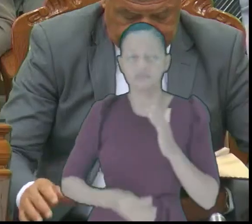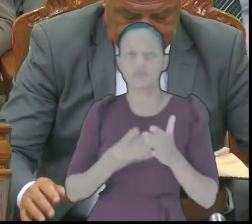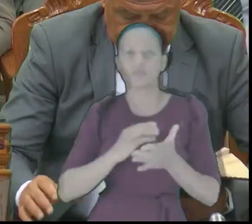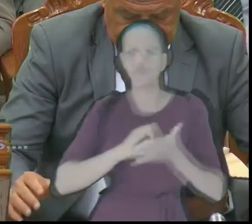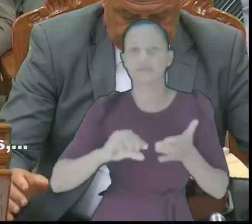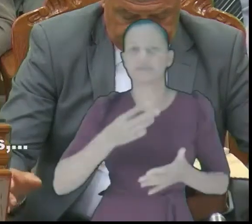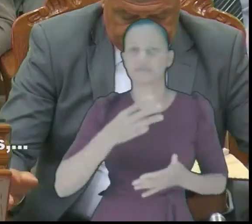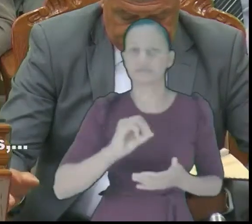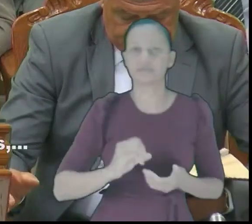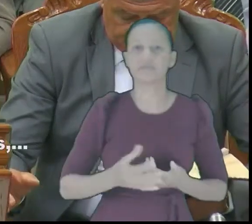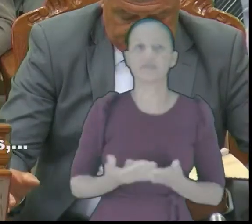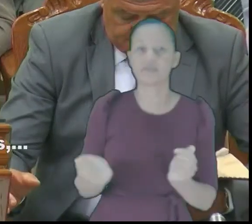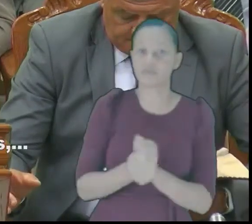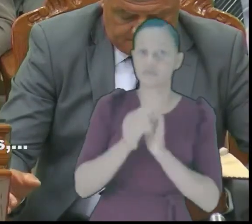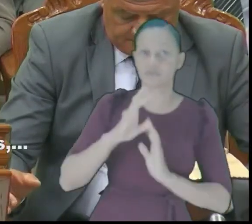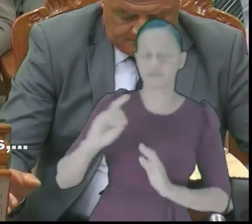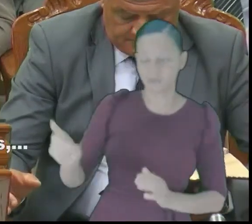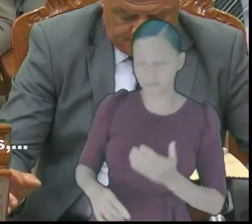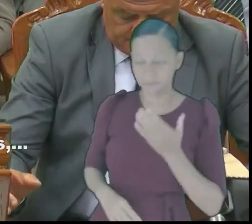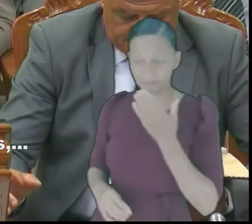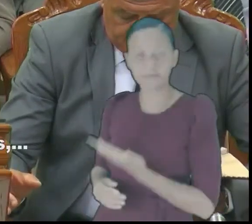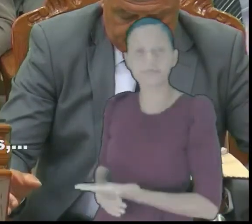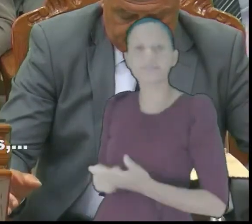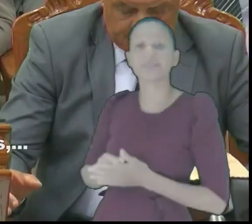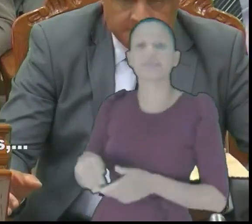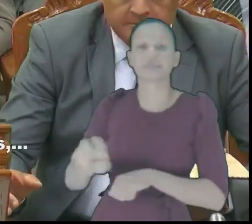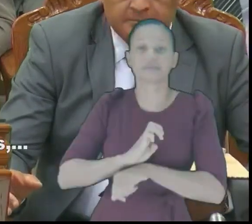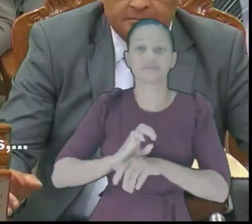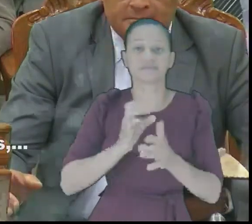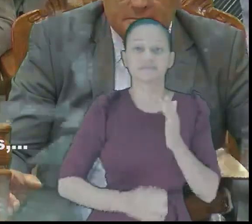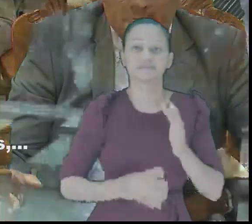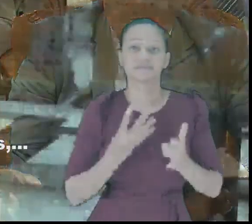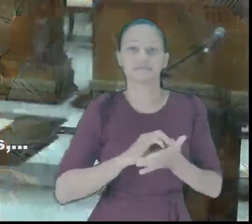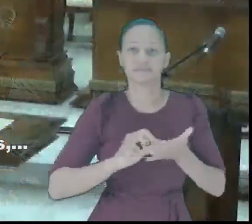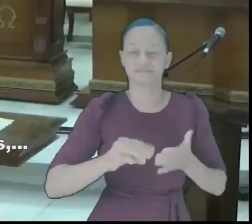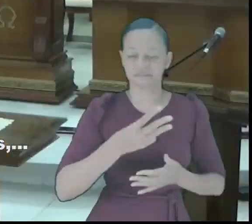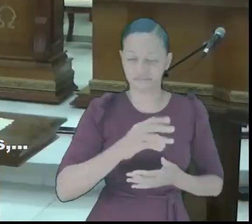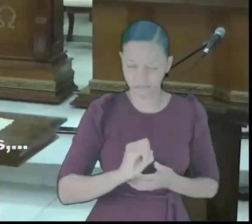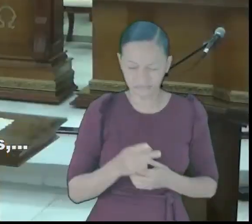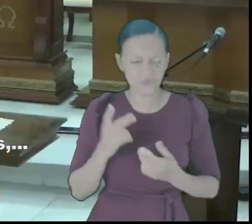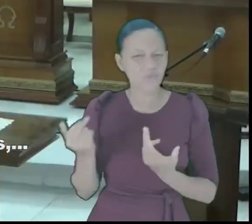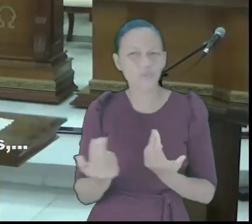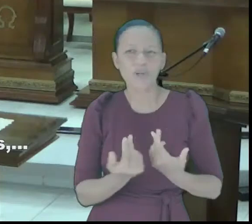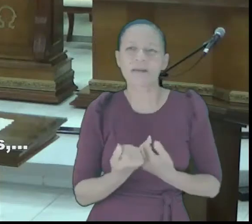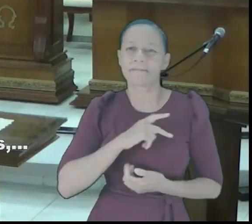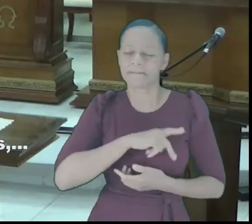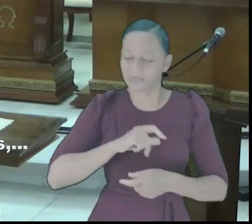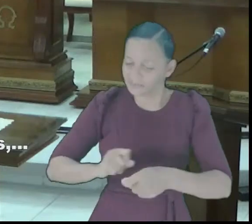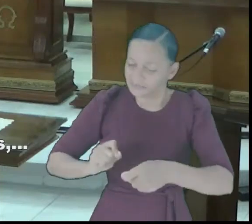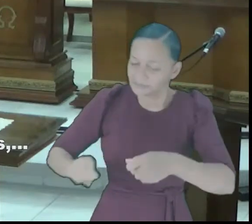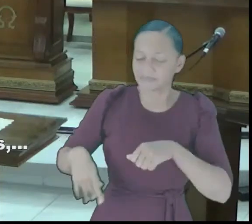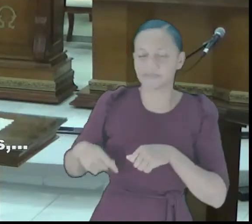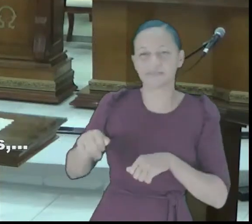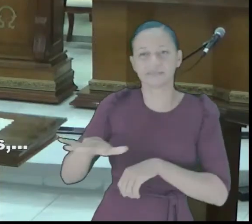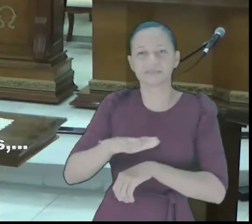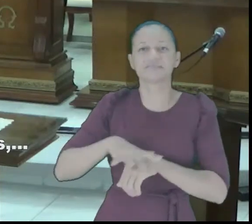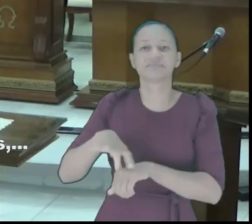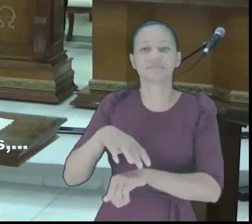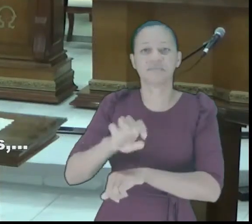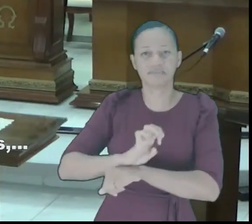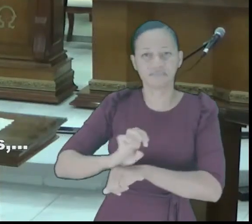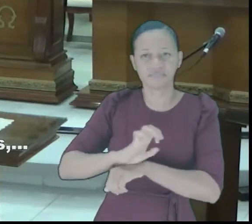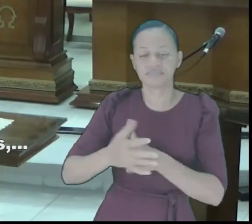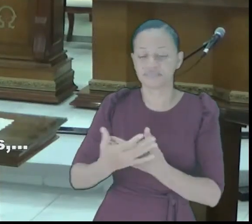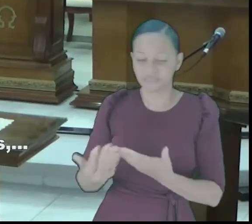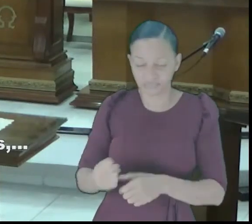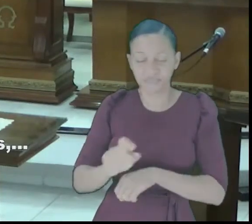Glória a Deus. Olha aí, glória a Deus. Efésios 4:30. A mesma carta de São Paulo aos Efésios. Ele fala desse selo outra vez.